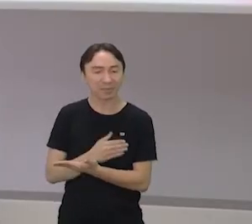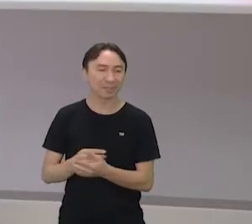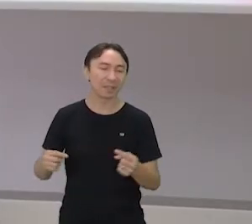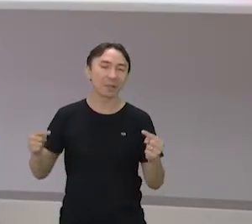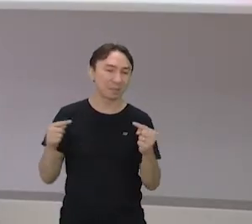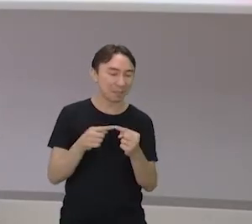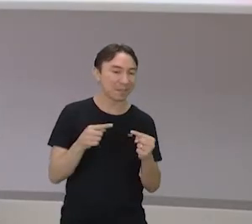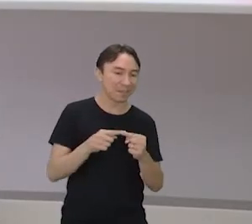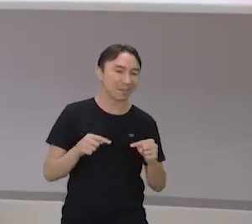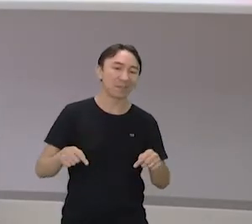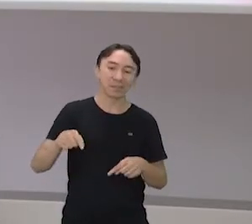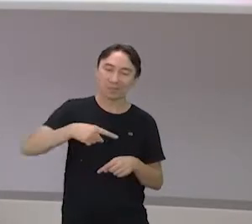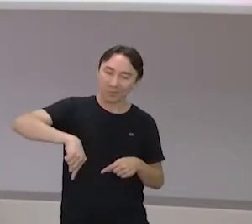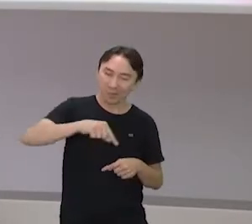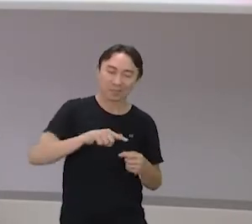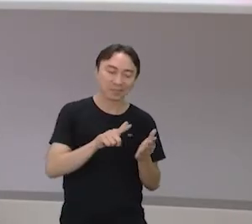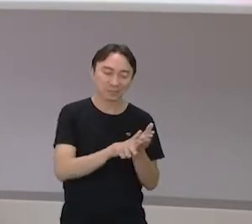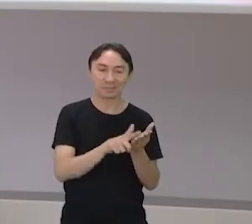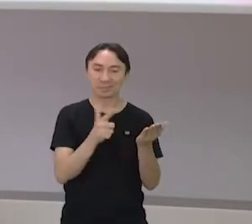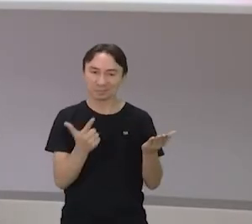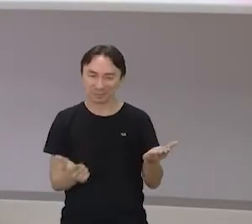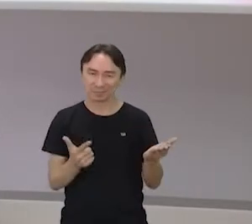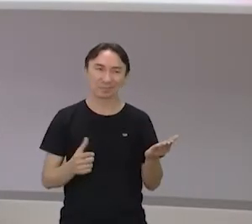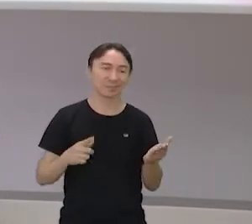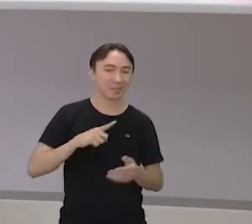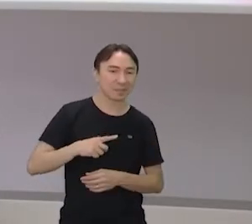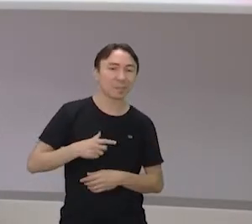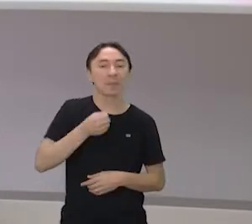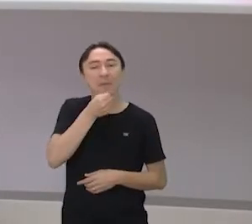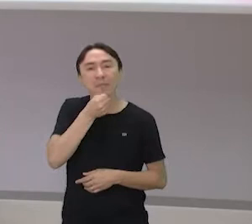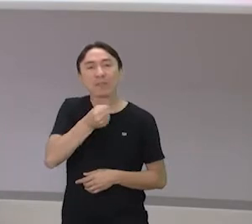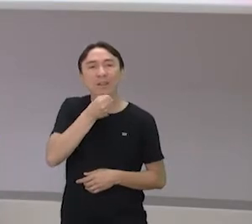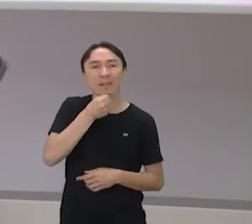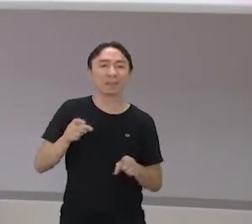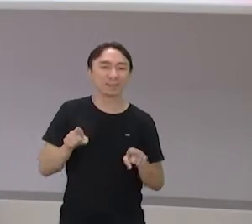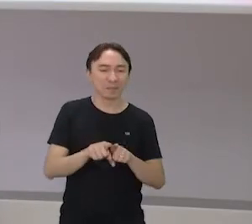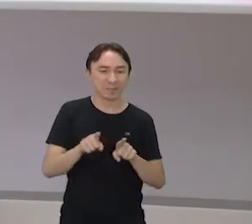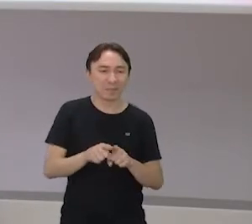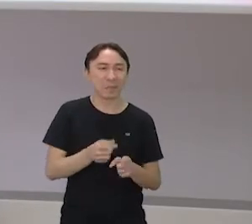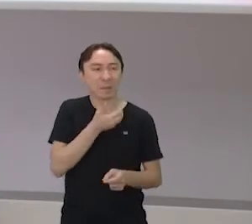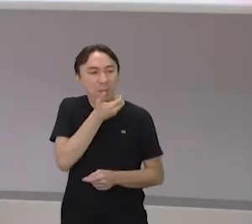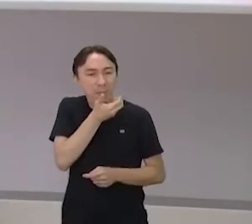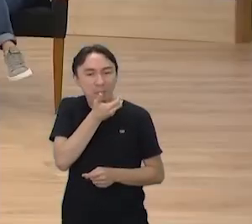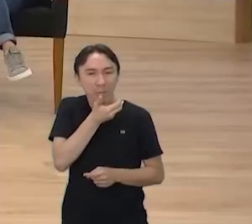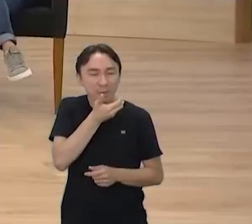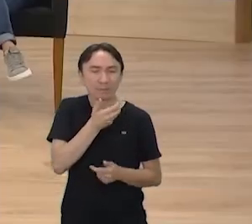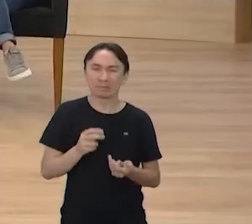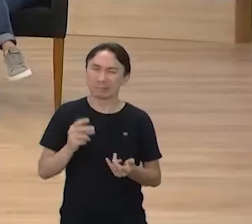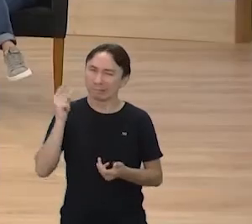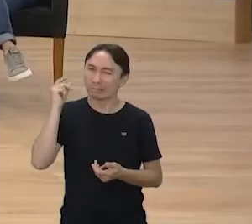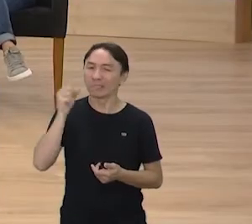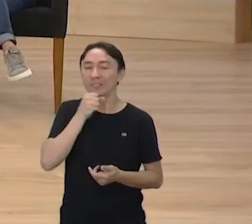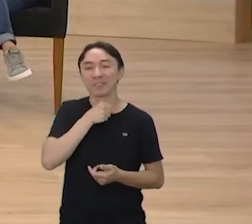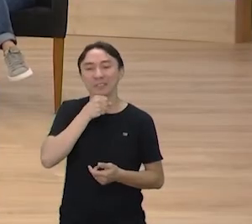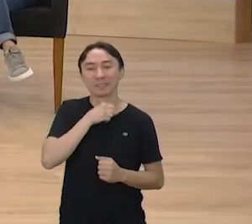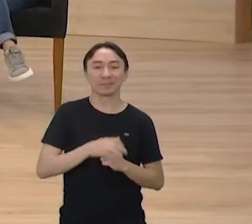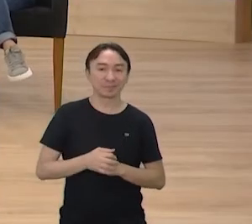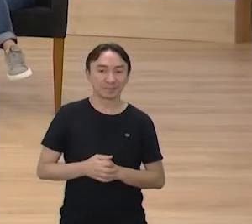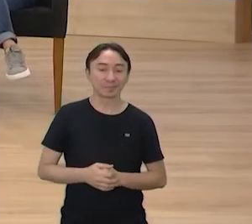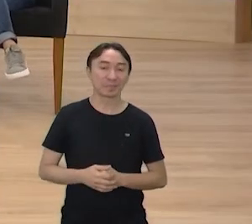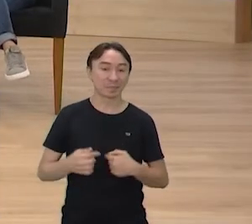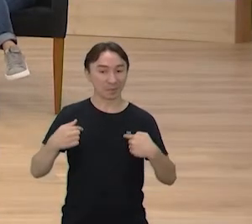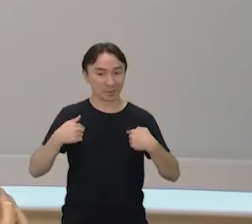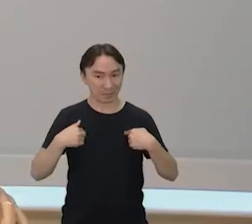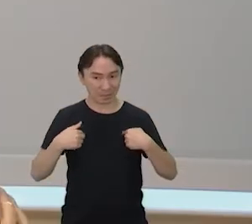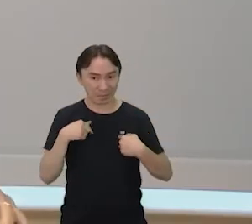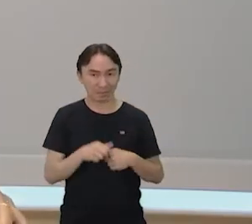nosso aprofundamento de jornalismo, microfone, um gravador bem antigo. E você, professora Viviane? Eu, ao contrário da professora Mara,